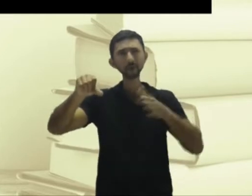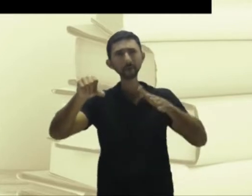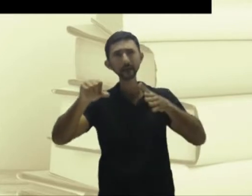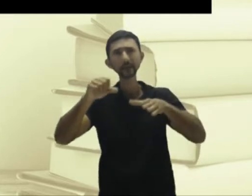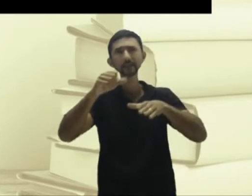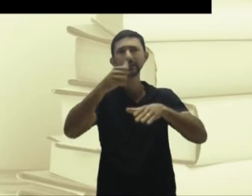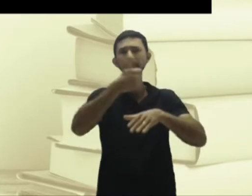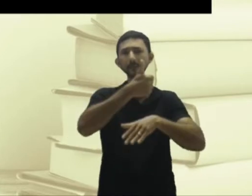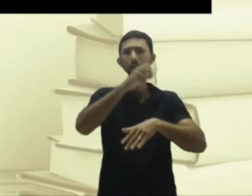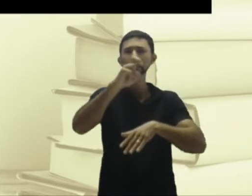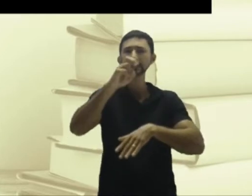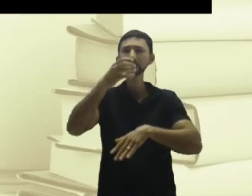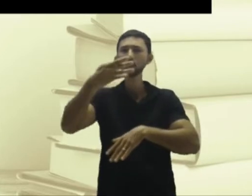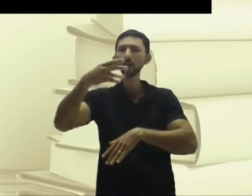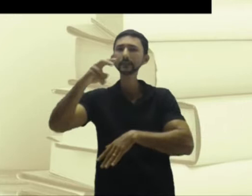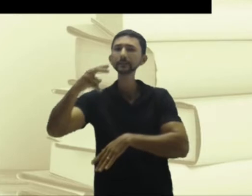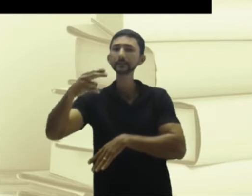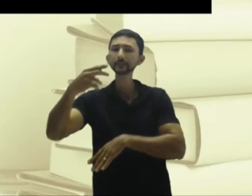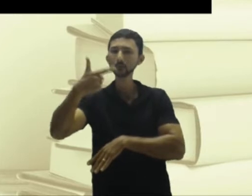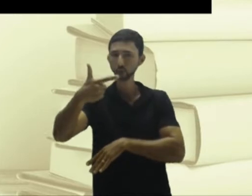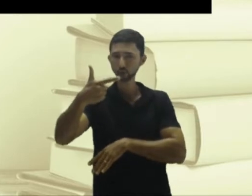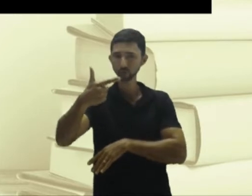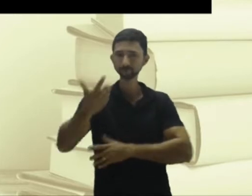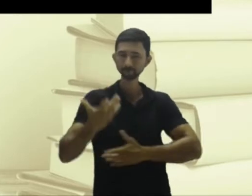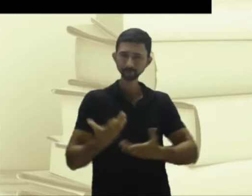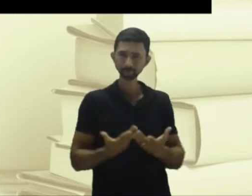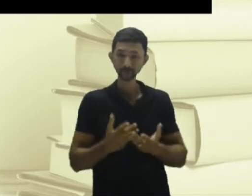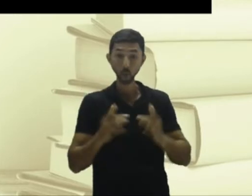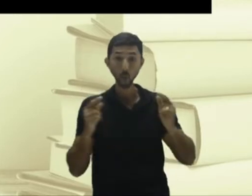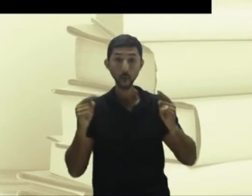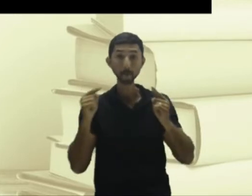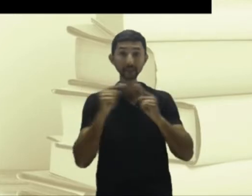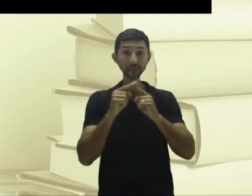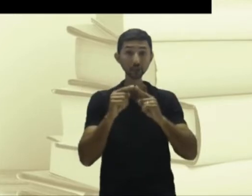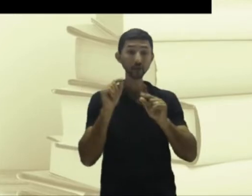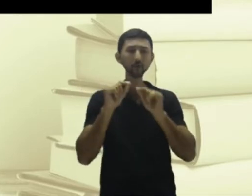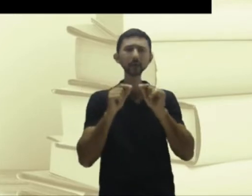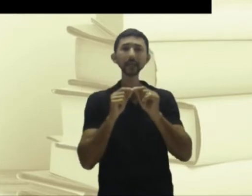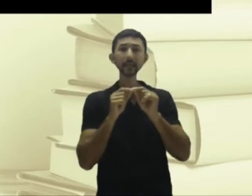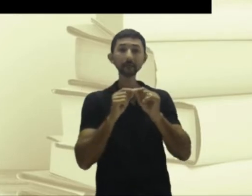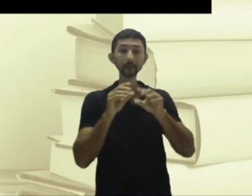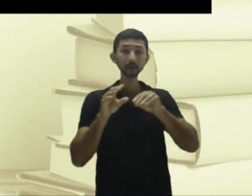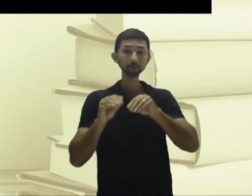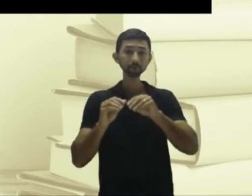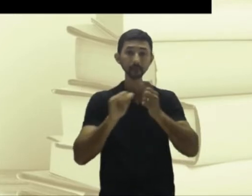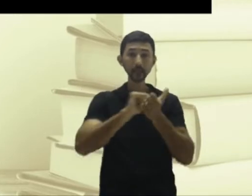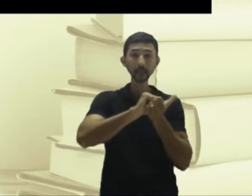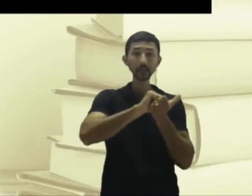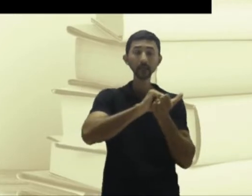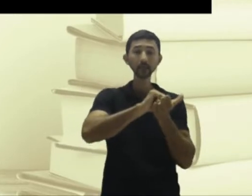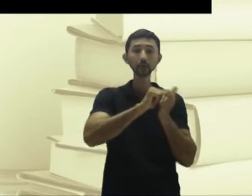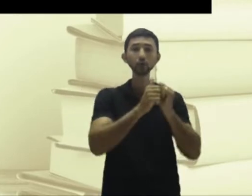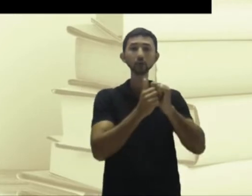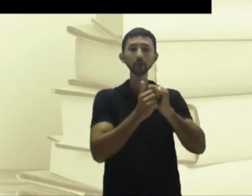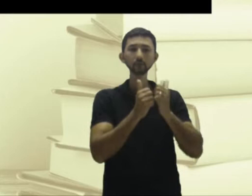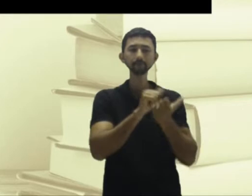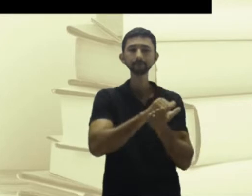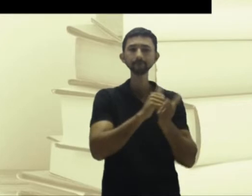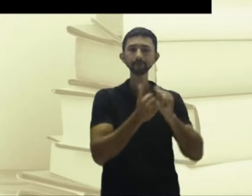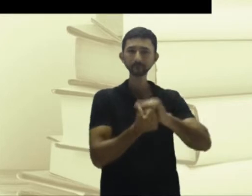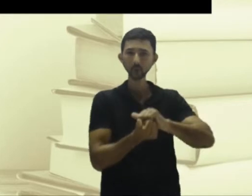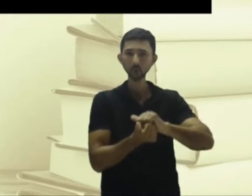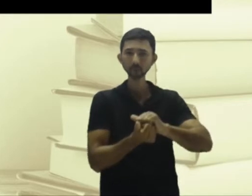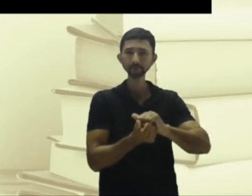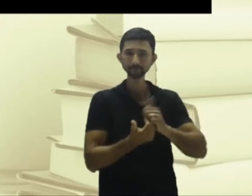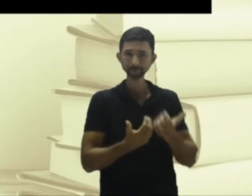1542, certo? Eles vieram com o objetivo de substituir a mão de obra do índio. Como eu falei há pouco